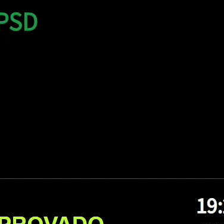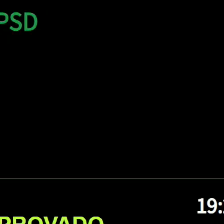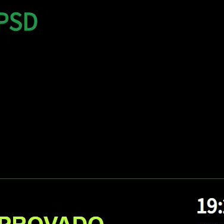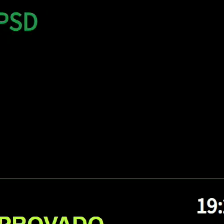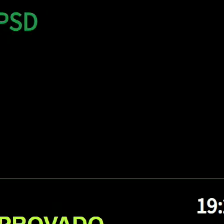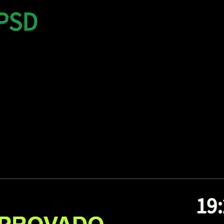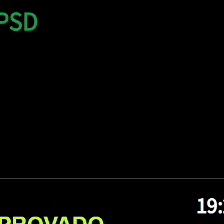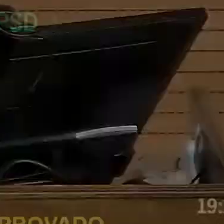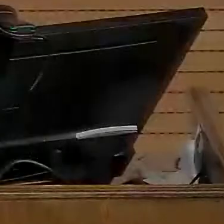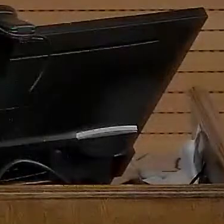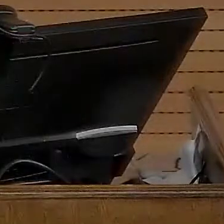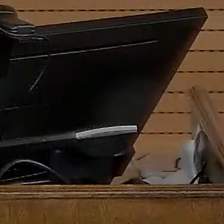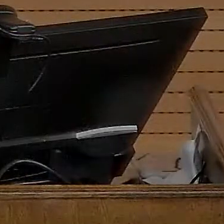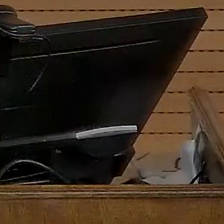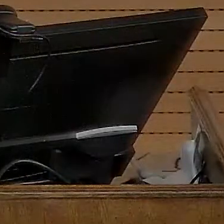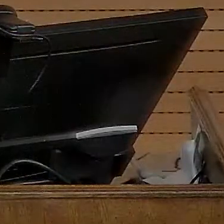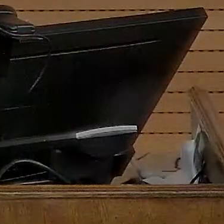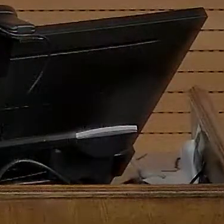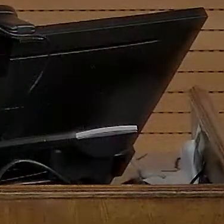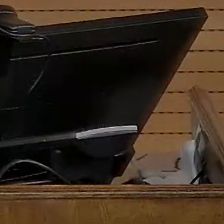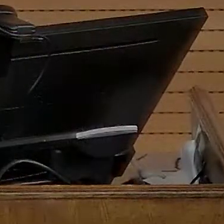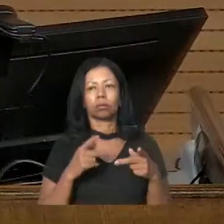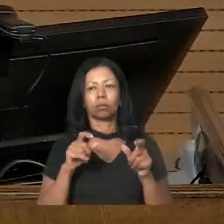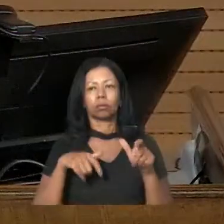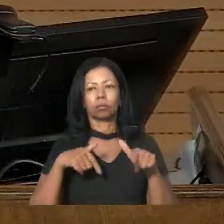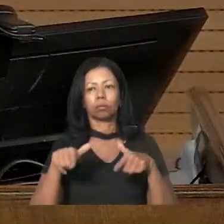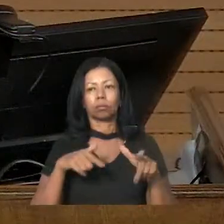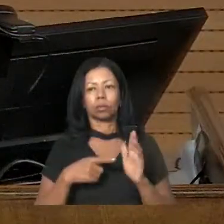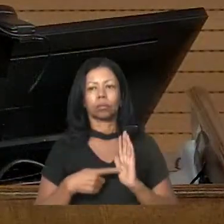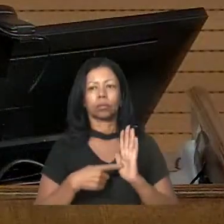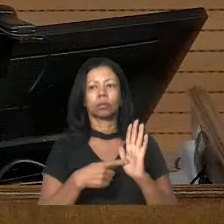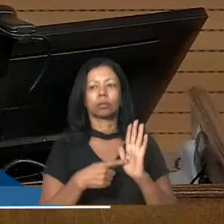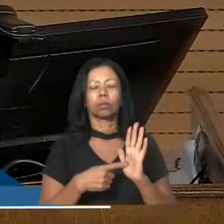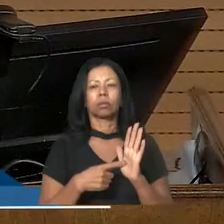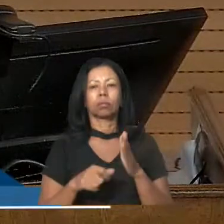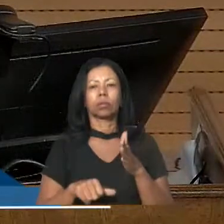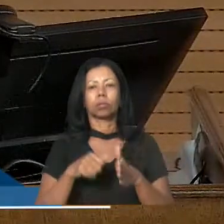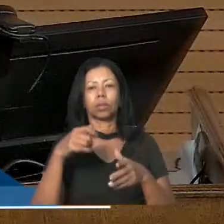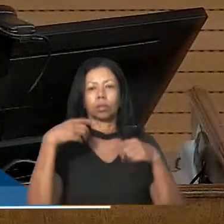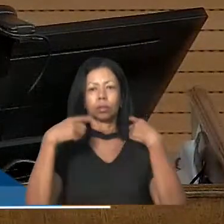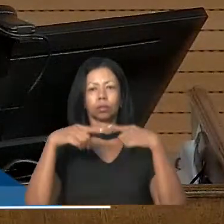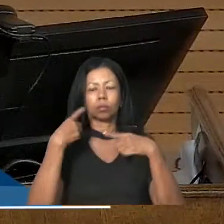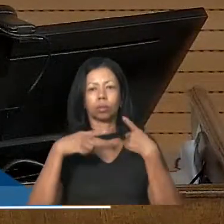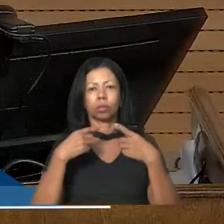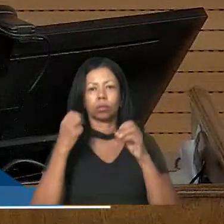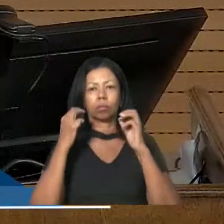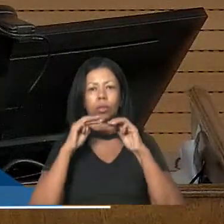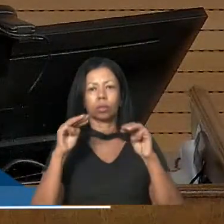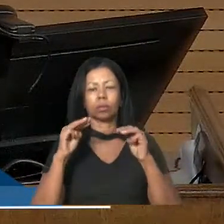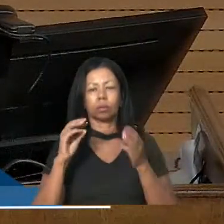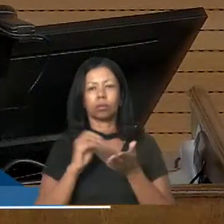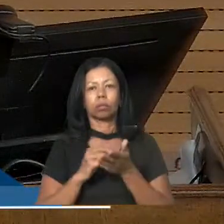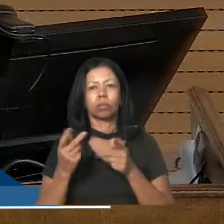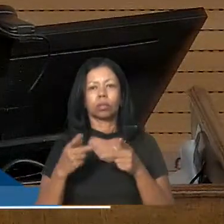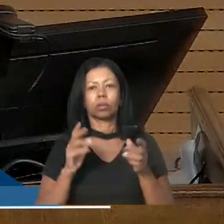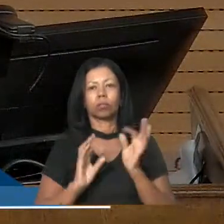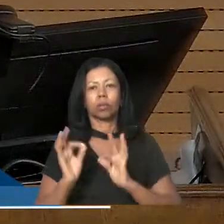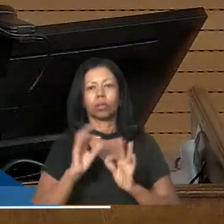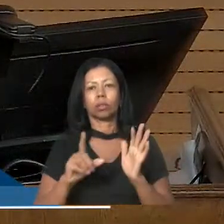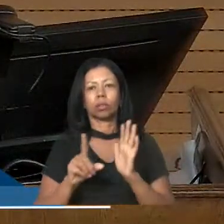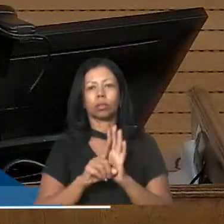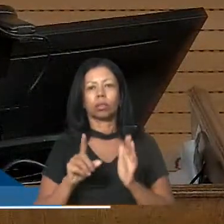Está, portanto, aprovada a presente propositura. É, em primeira discussão, com mensagem aditiva, o presente projeto de